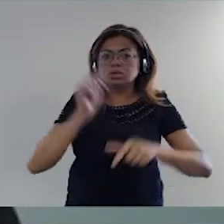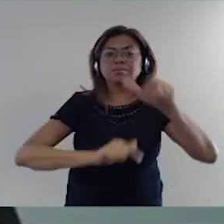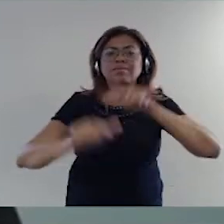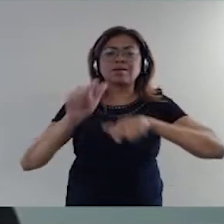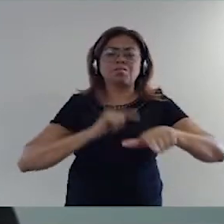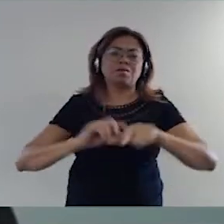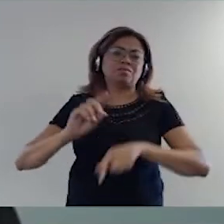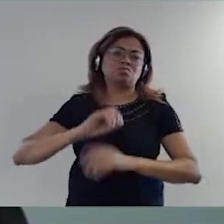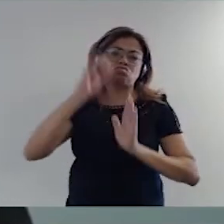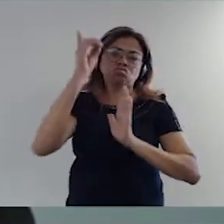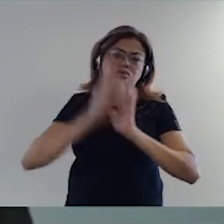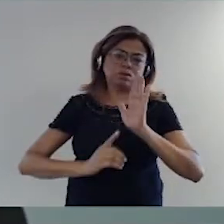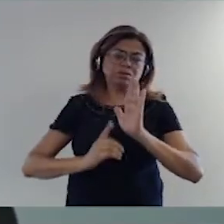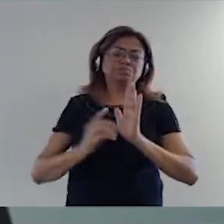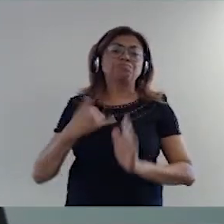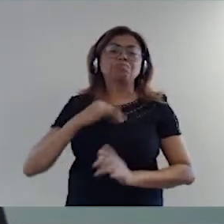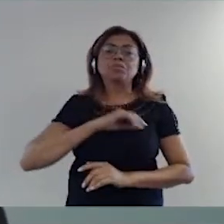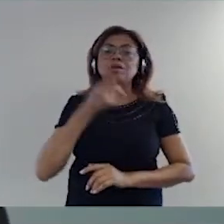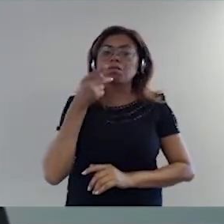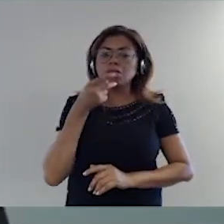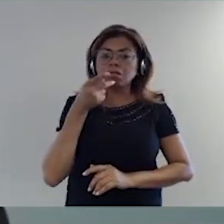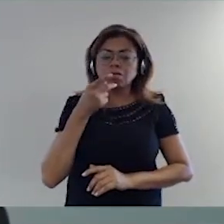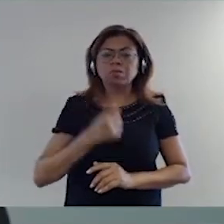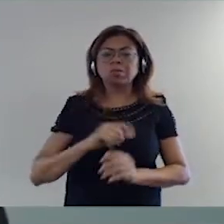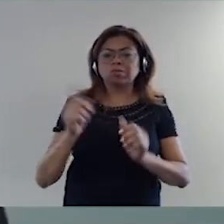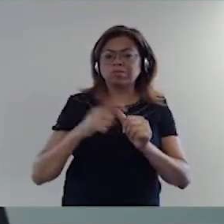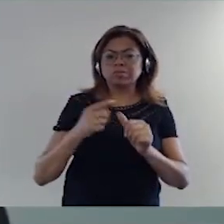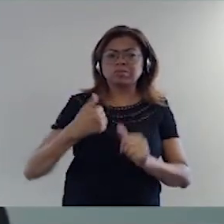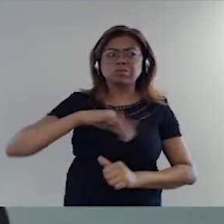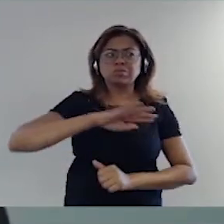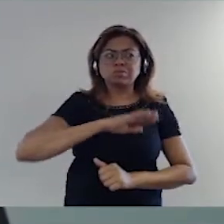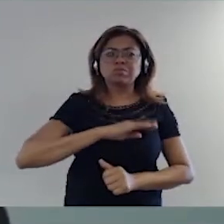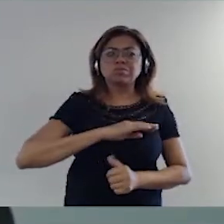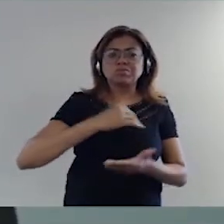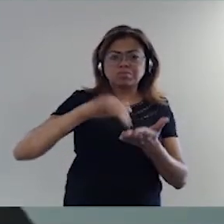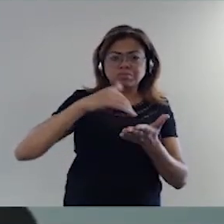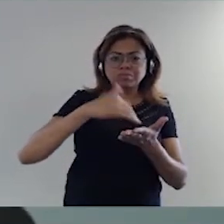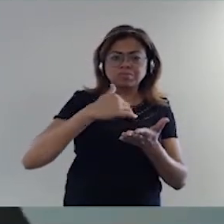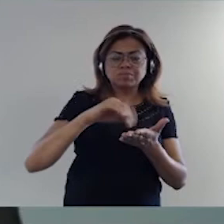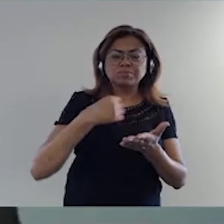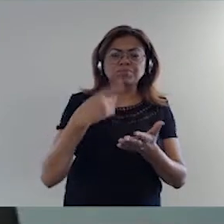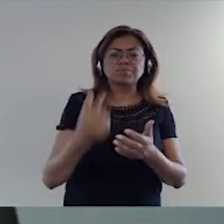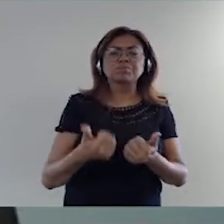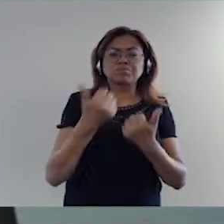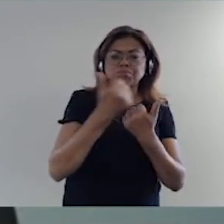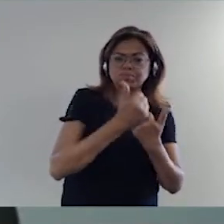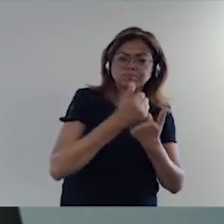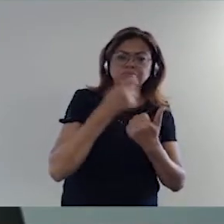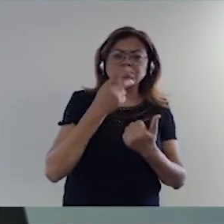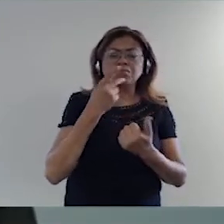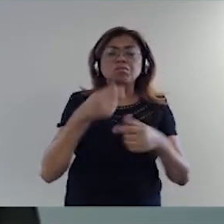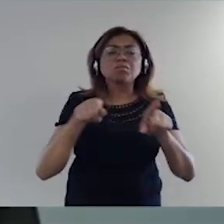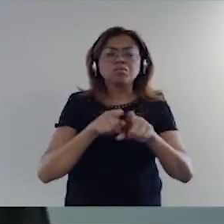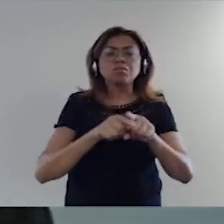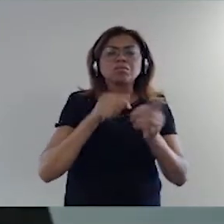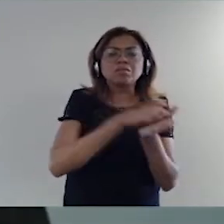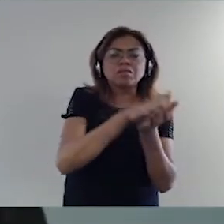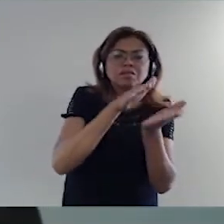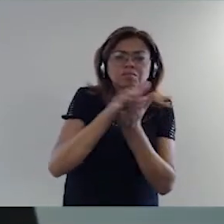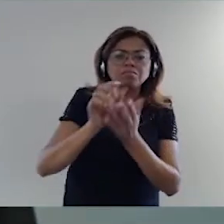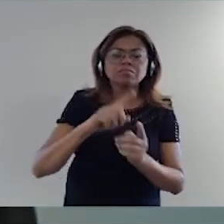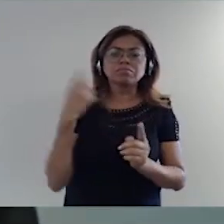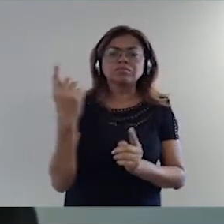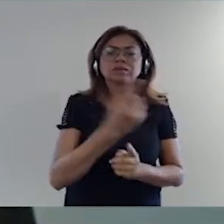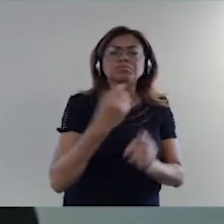digo isso, recentemente o nosso secretário-geral adjunto, doutor Ari Regente Neto, ele emitiu uma circular pedindo que as